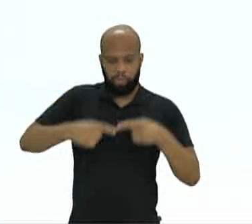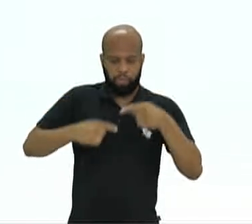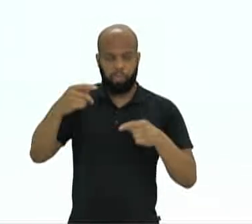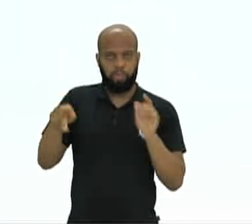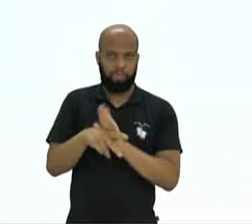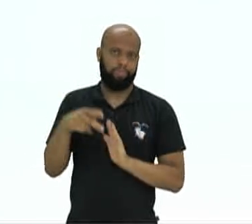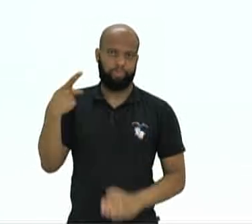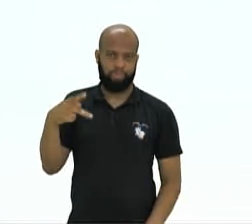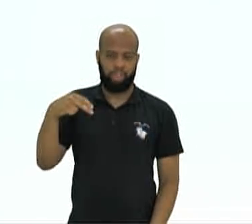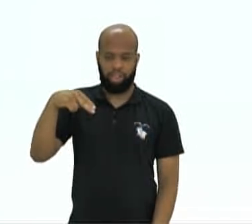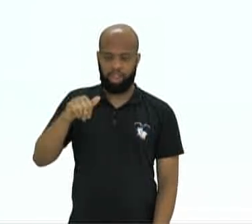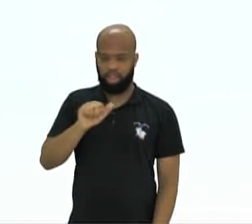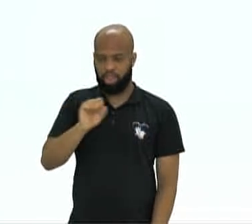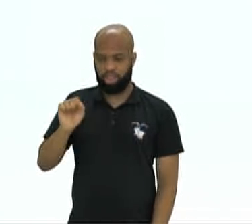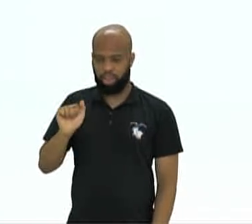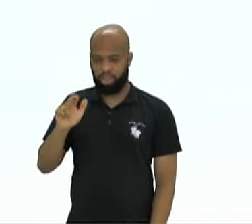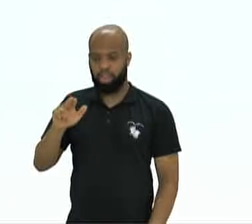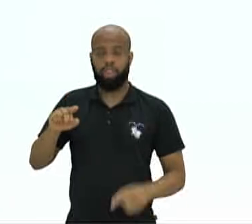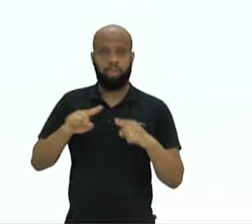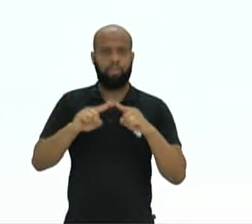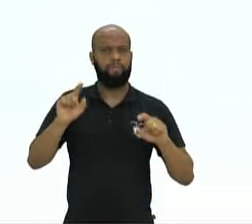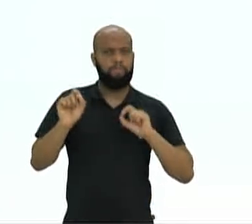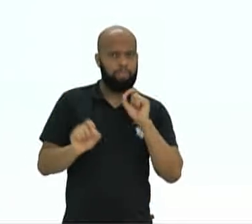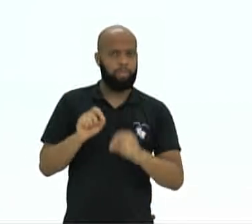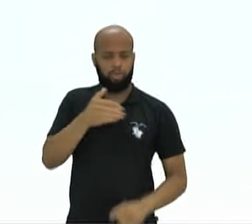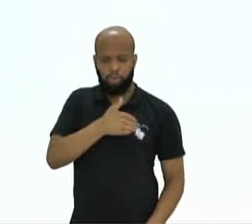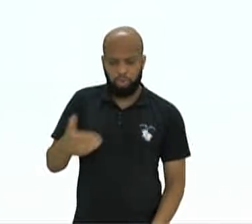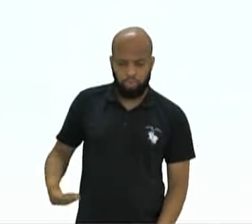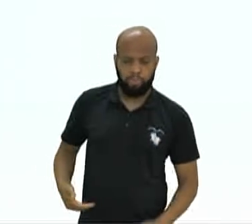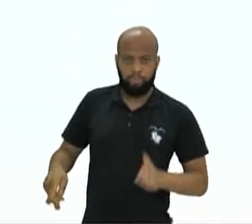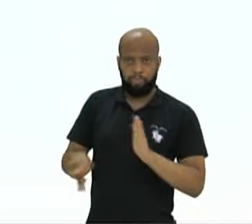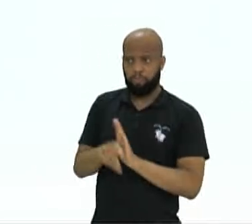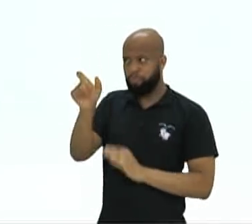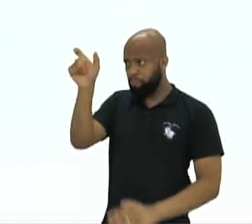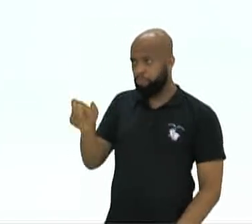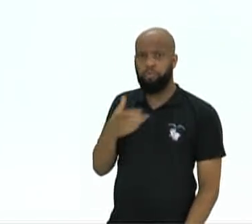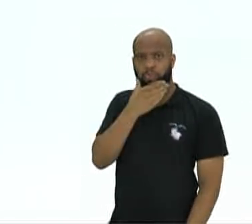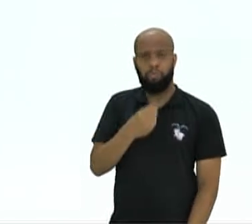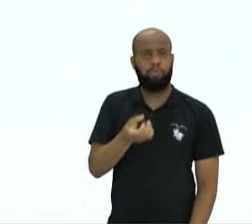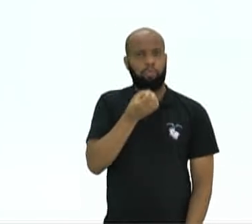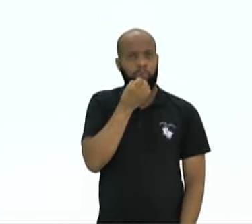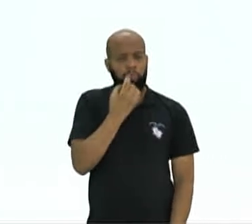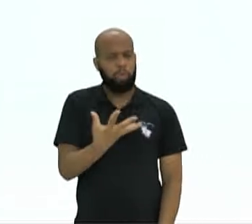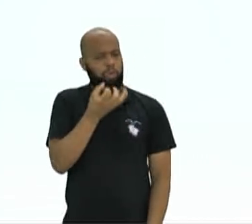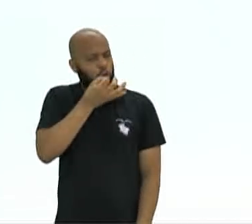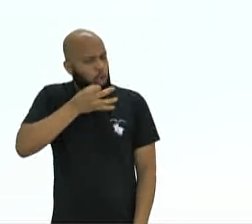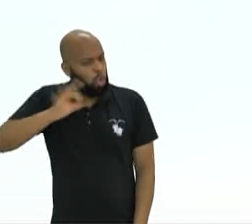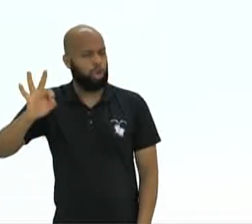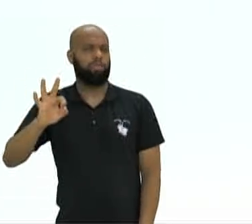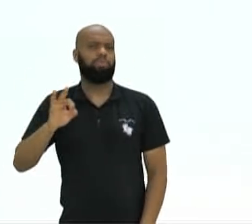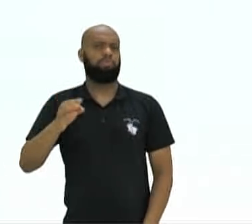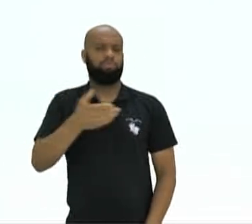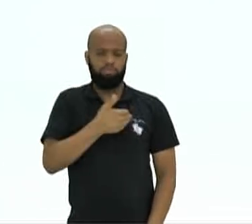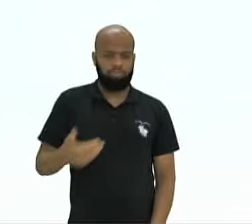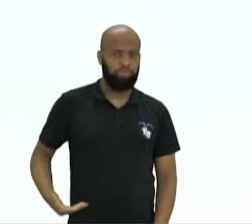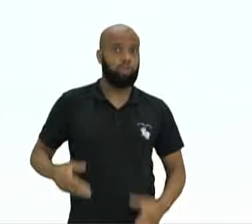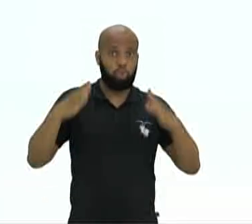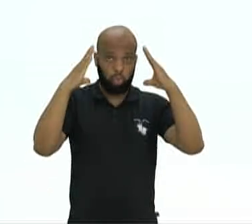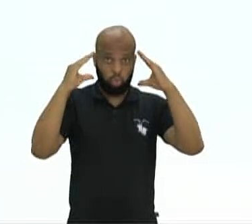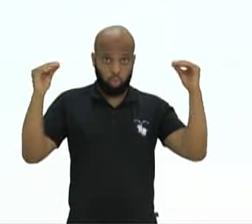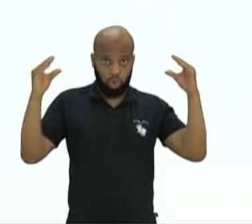ler com vocês aqui, mas o primeiro ponto, é considerado que o governo de Maurício Nassau foi um ótimo governo holandês no